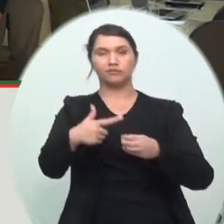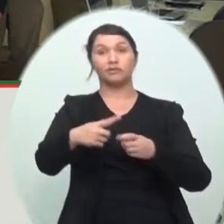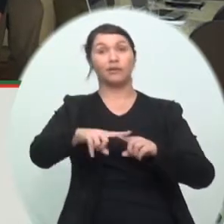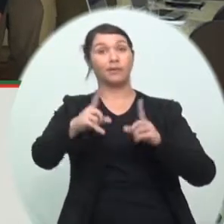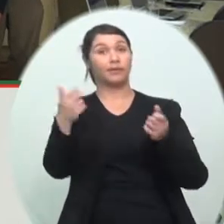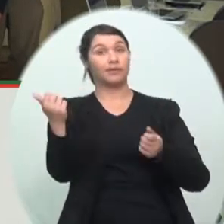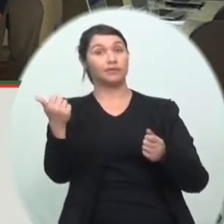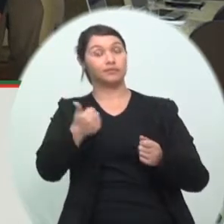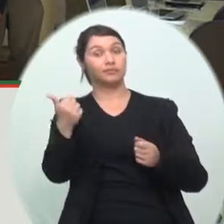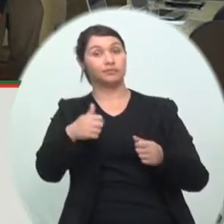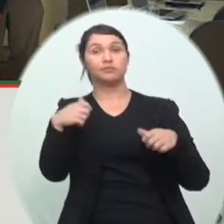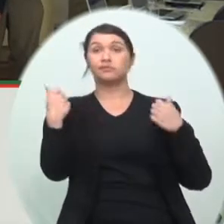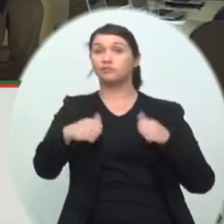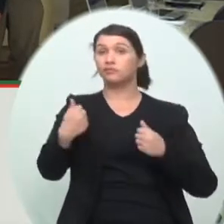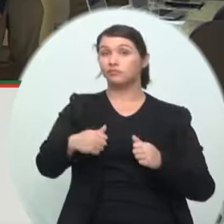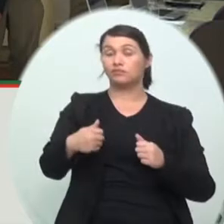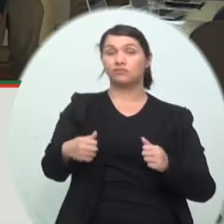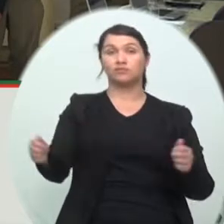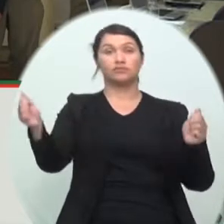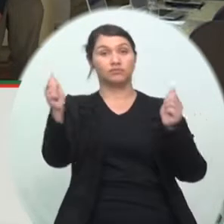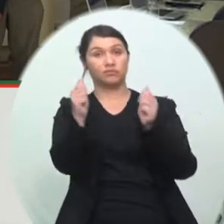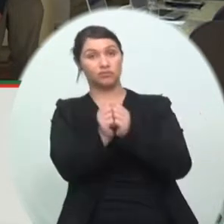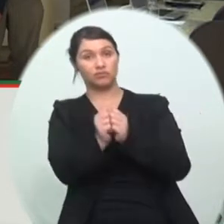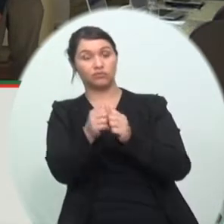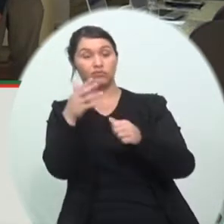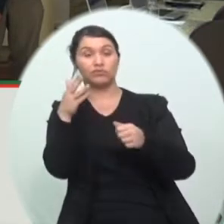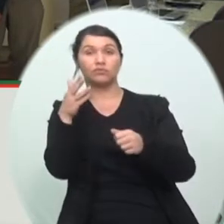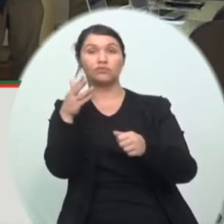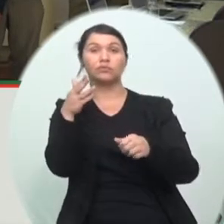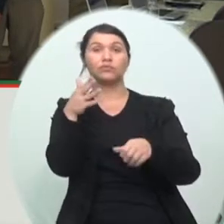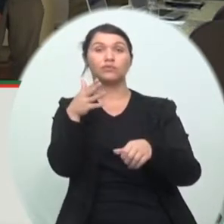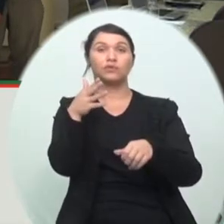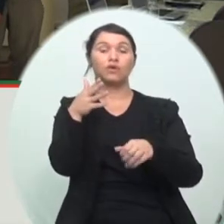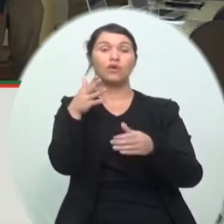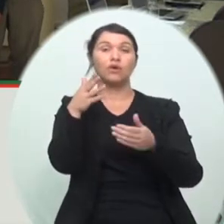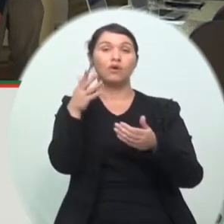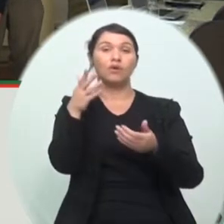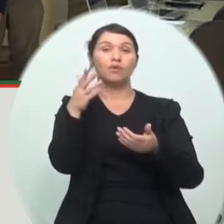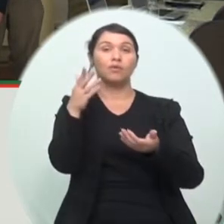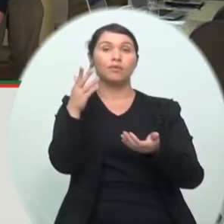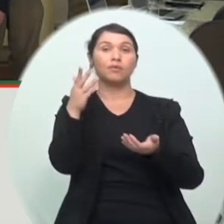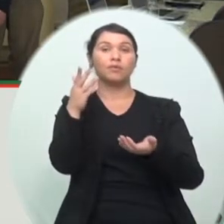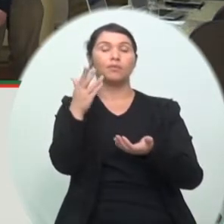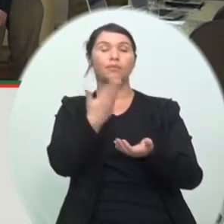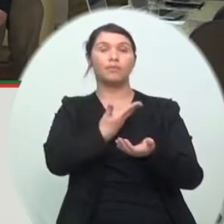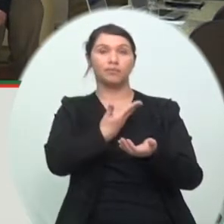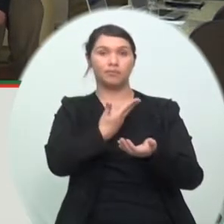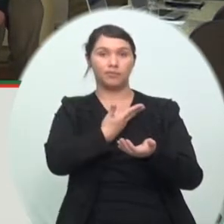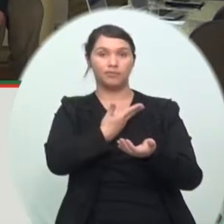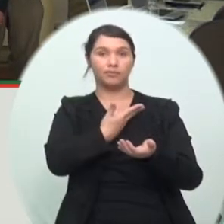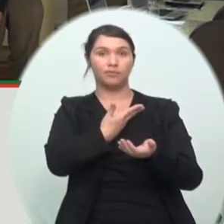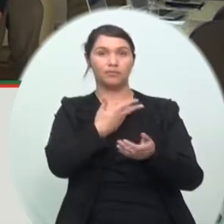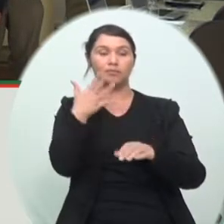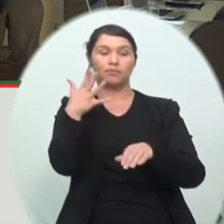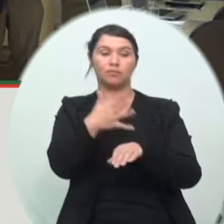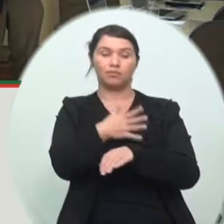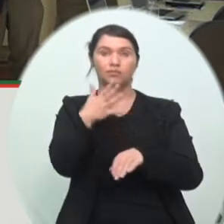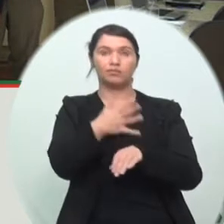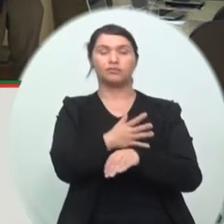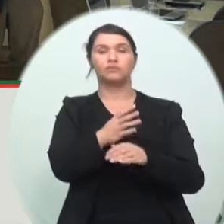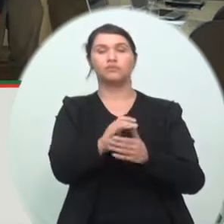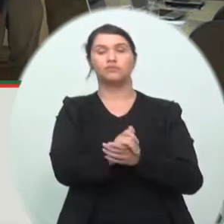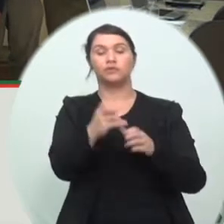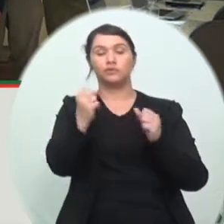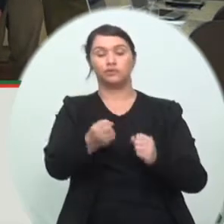precisa ter o apoio dos parceiros tradicionais. O poder público municipal tem uma importância muito grande.